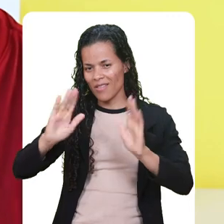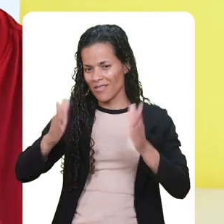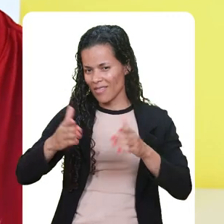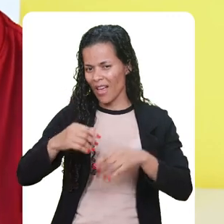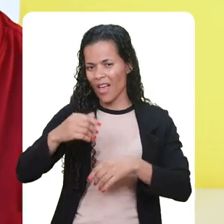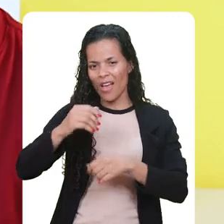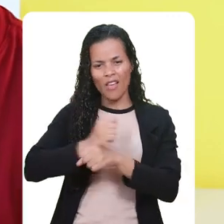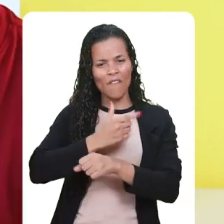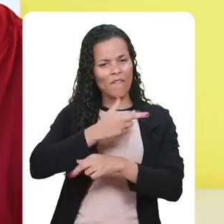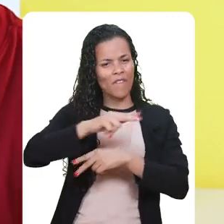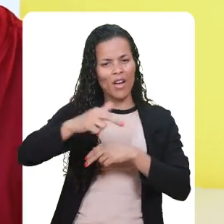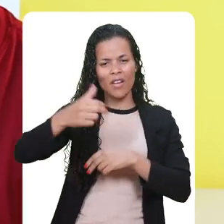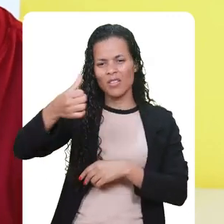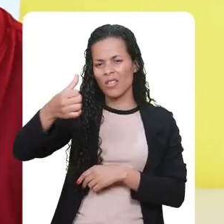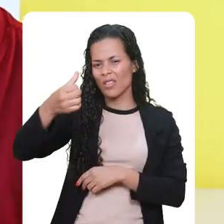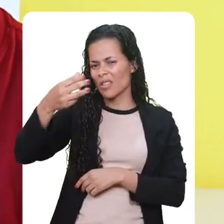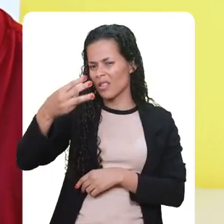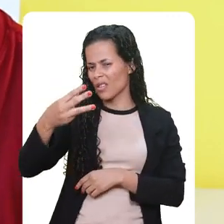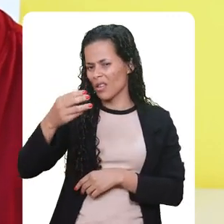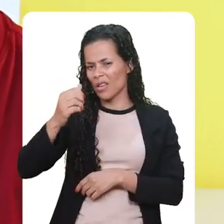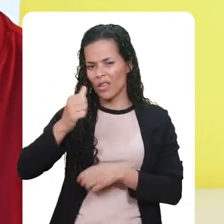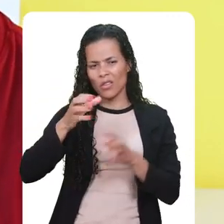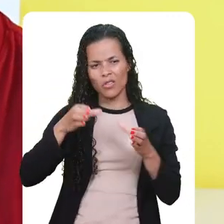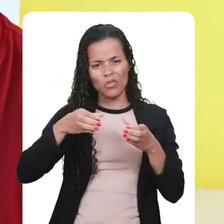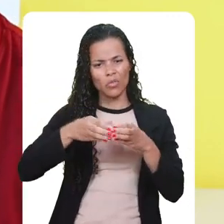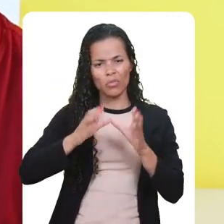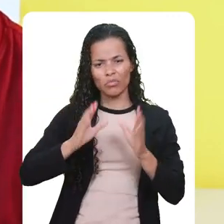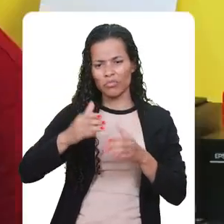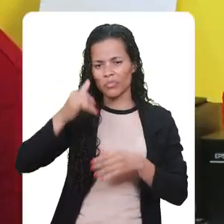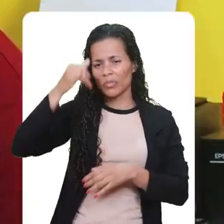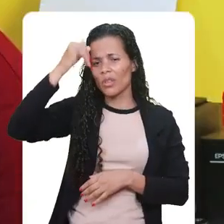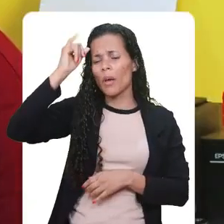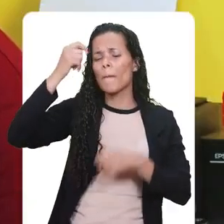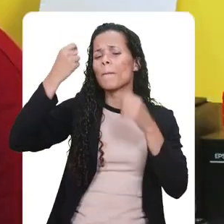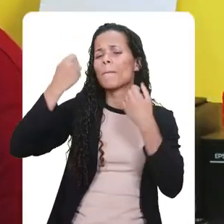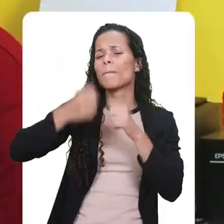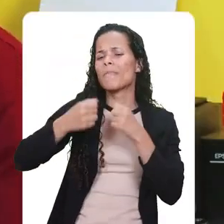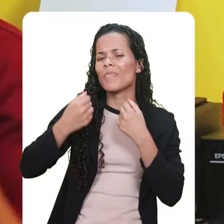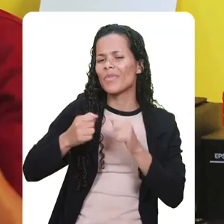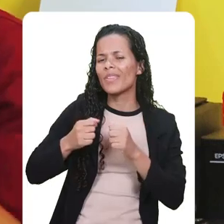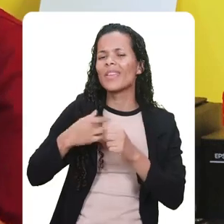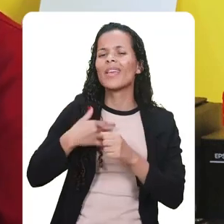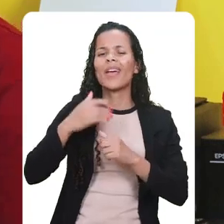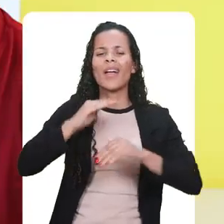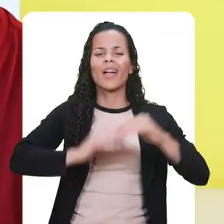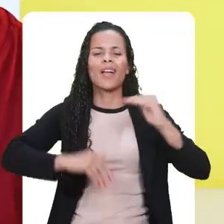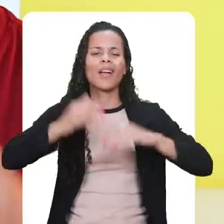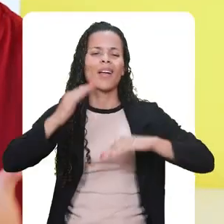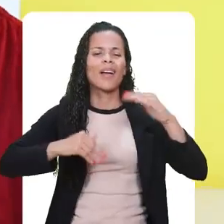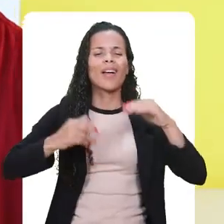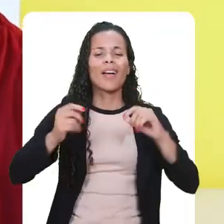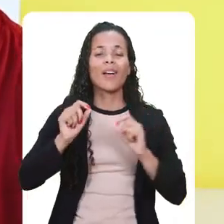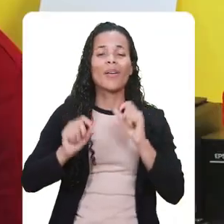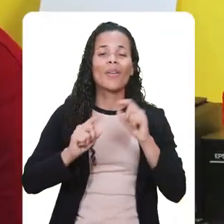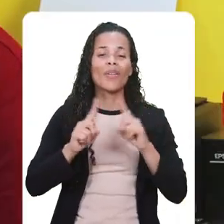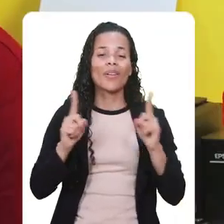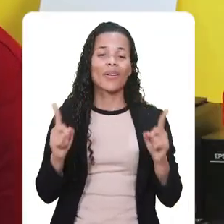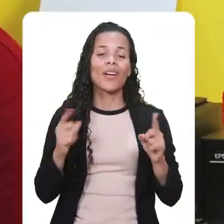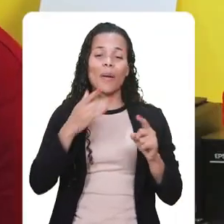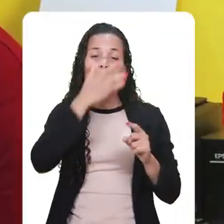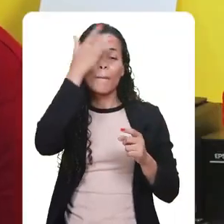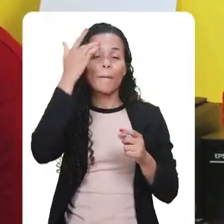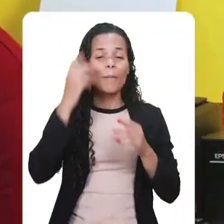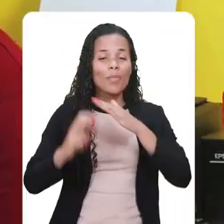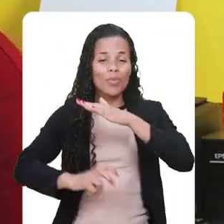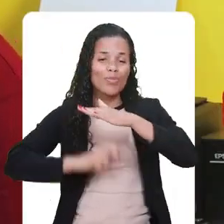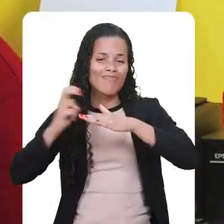grupos. Timbaúba já teve 63 grupos que precisa de se equipar. Então,